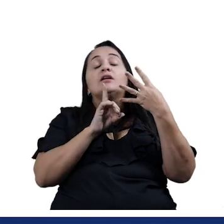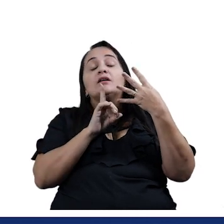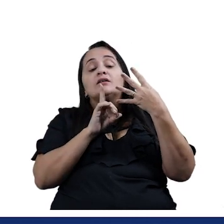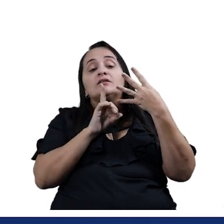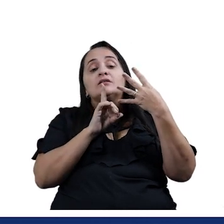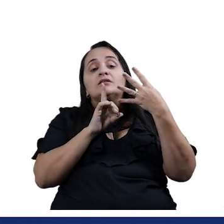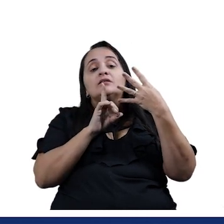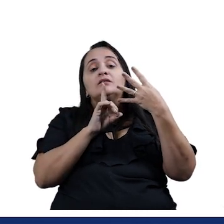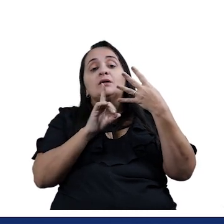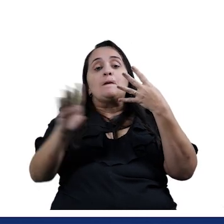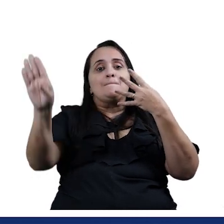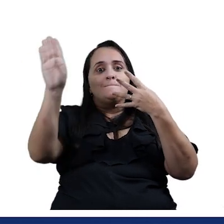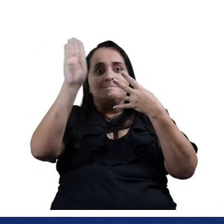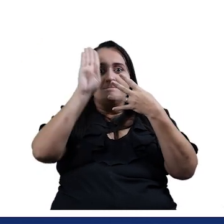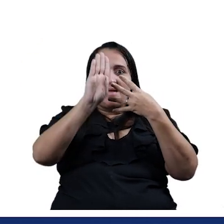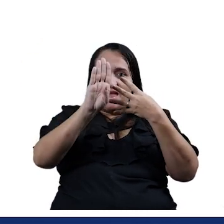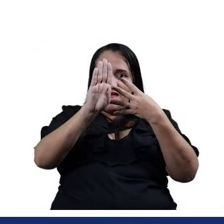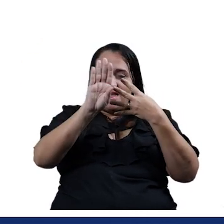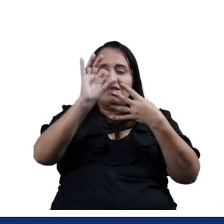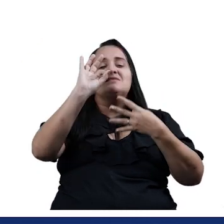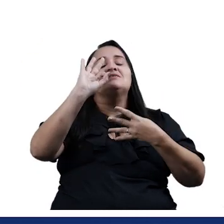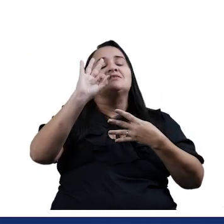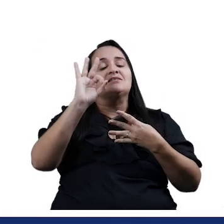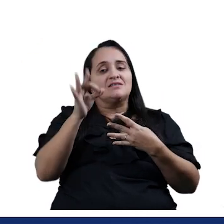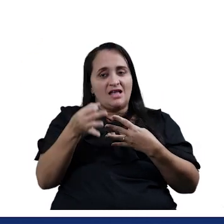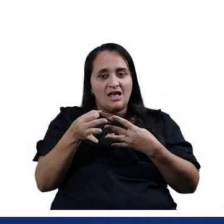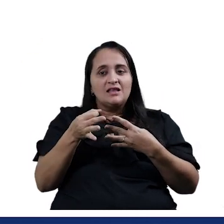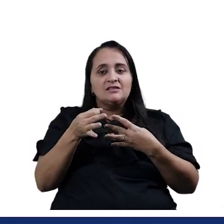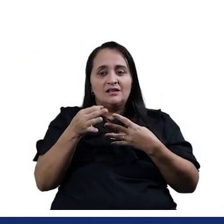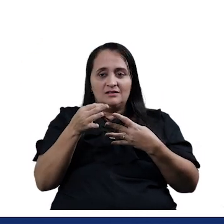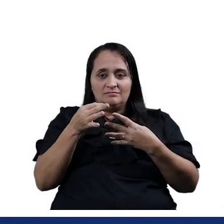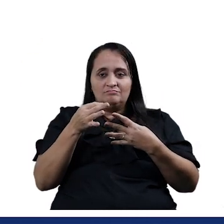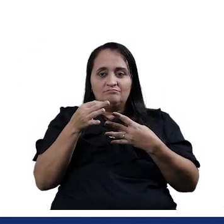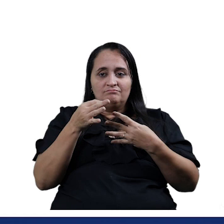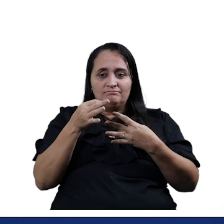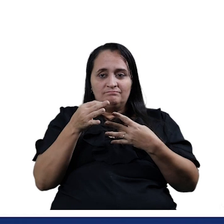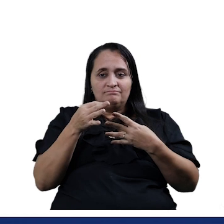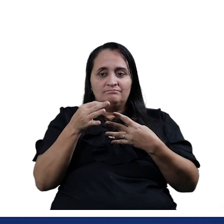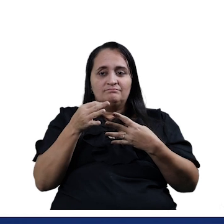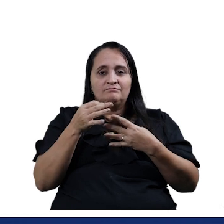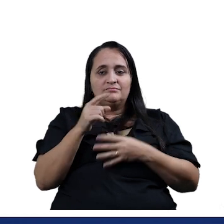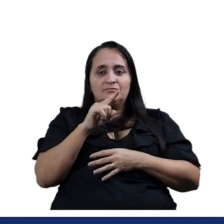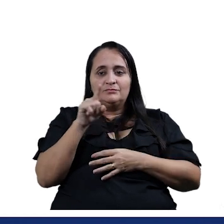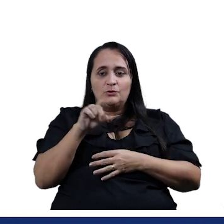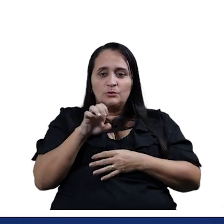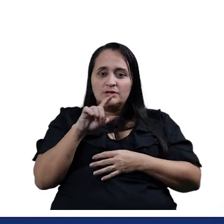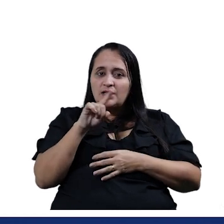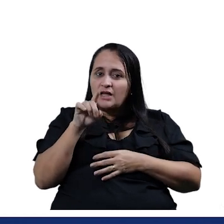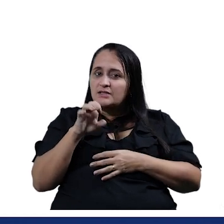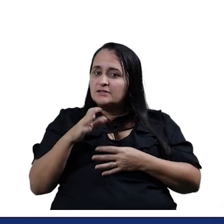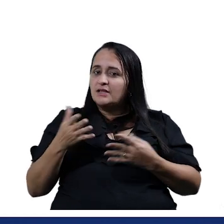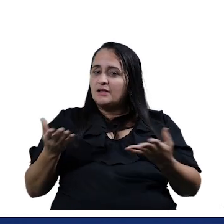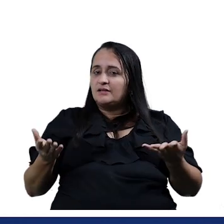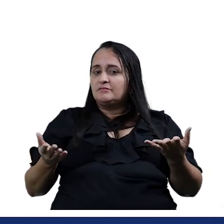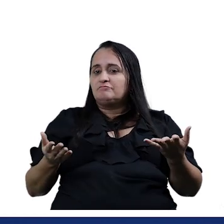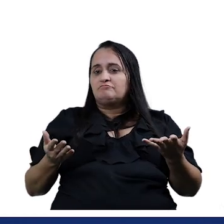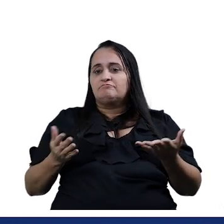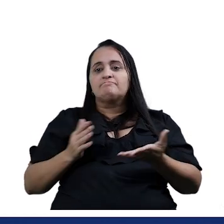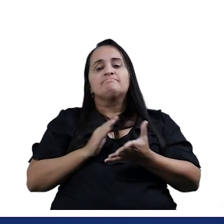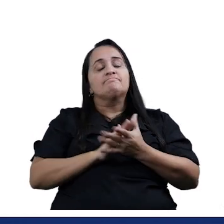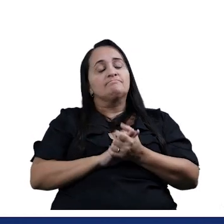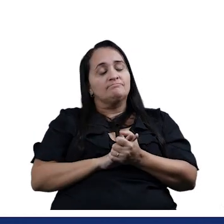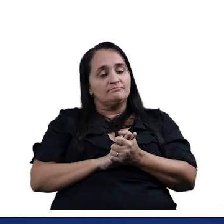resposta correta é letra B. Né? O roubo das flores por Zezé.